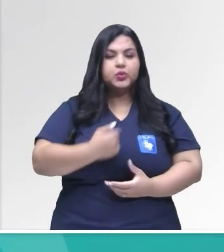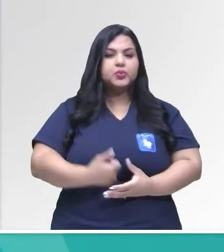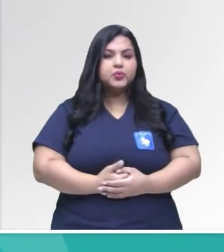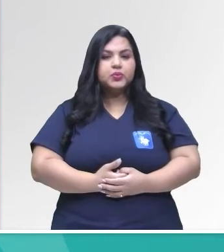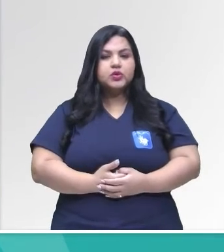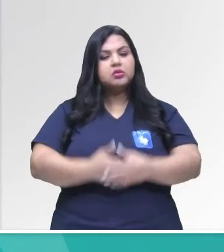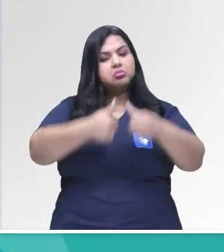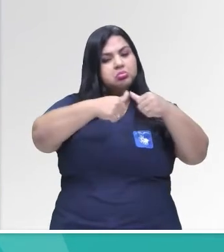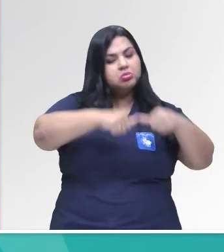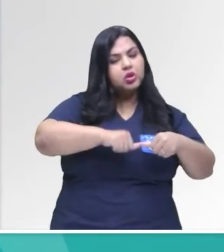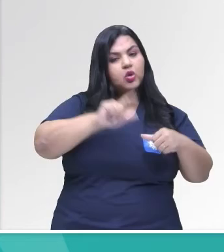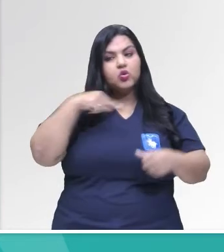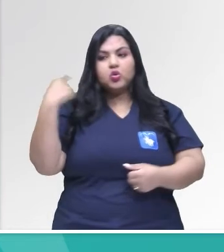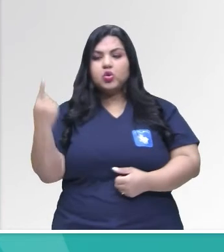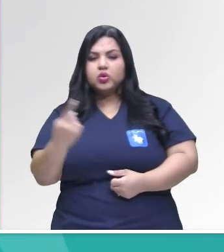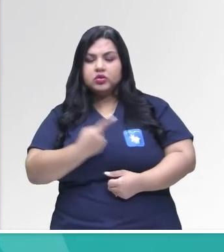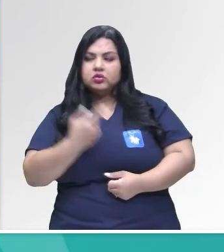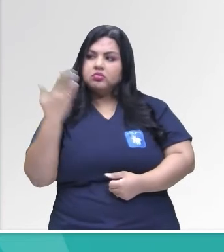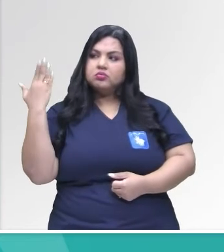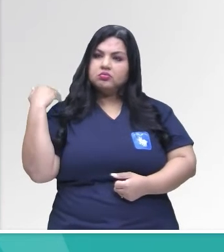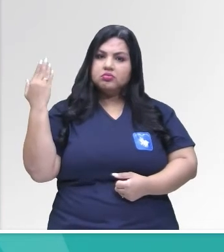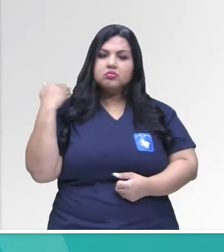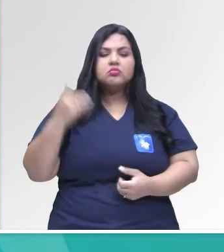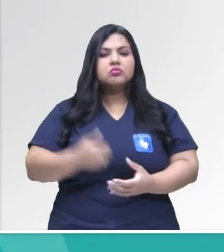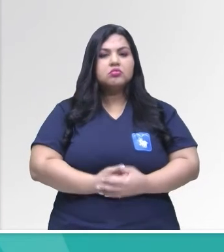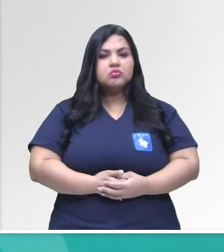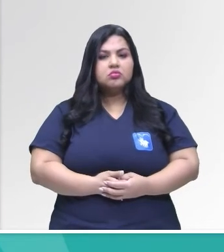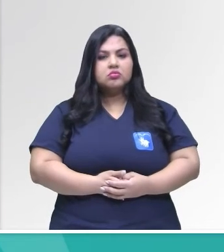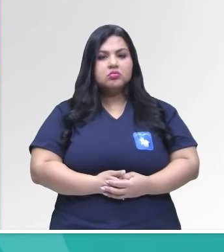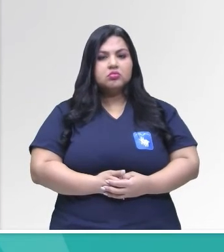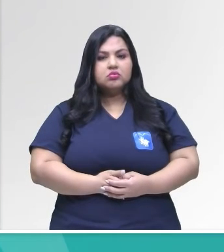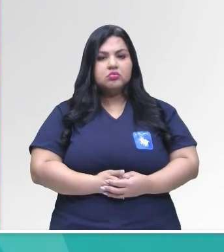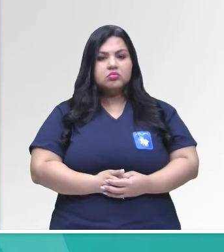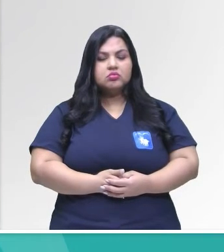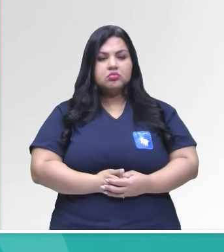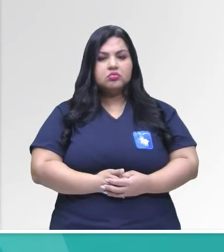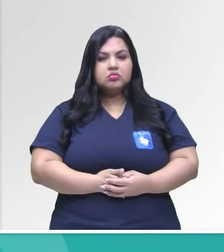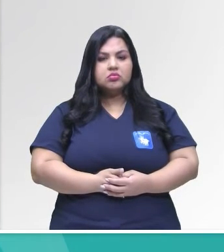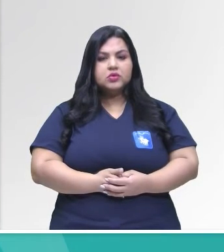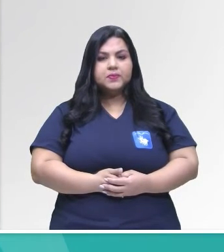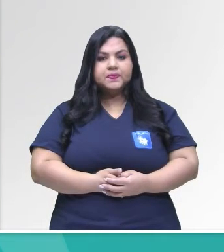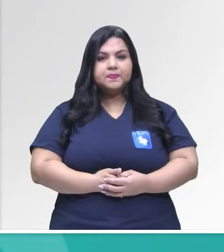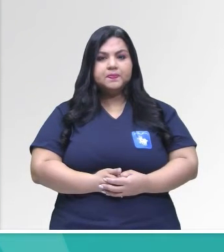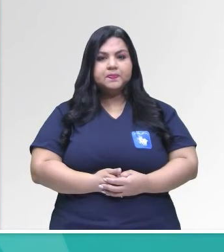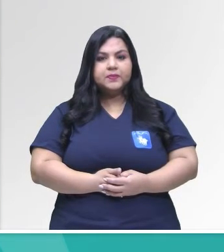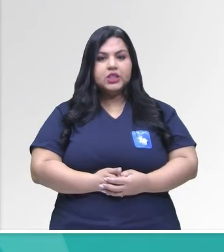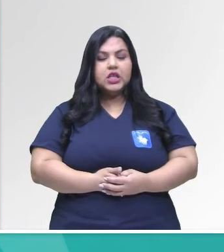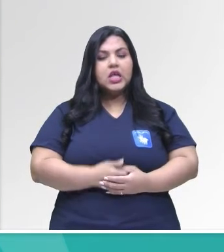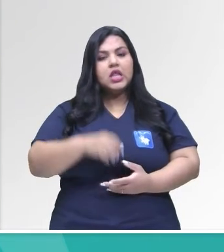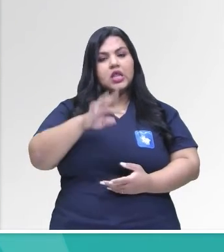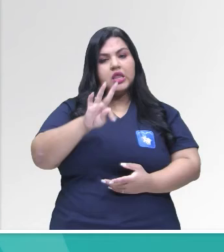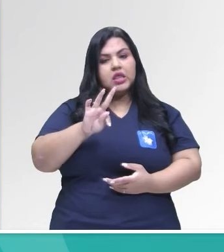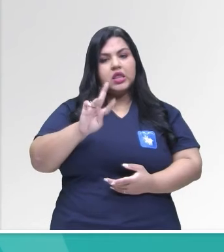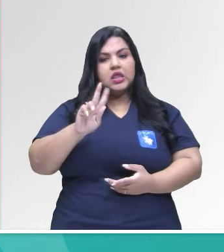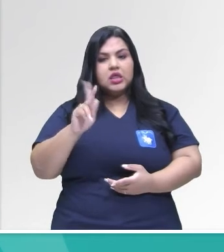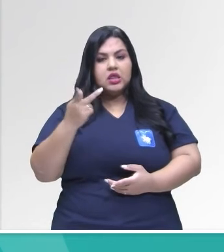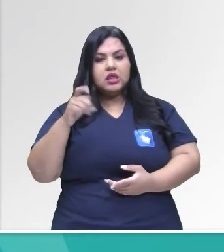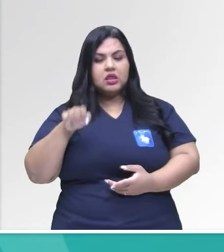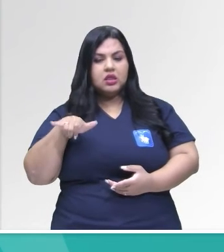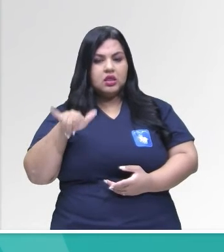estávamos ou nós éramos. You were, we were, they were.